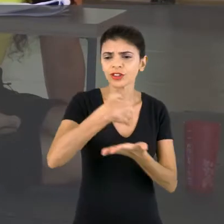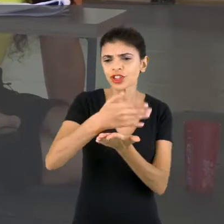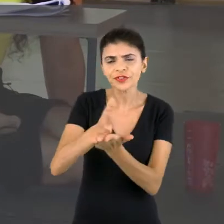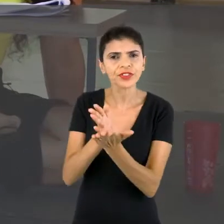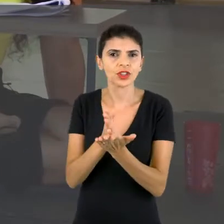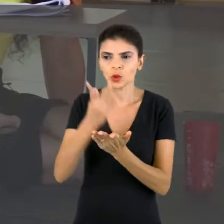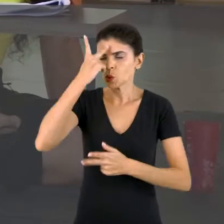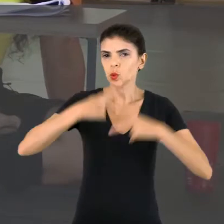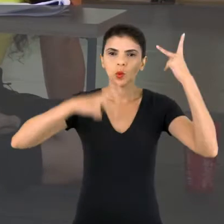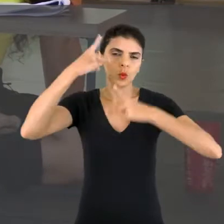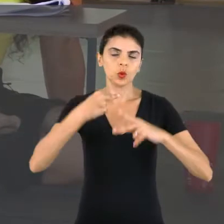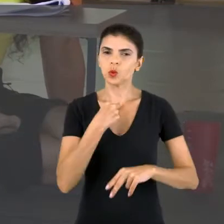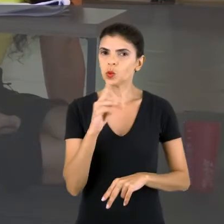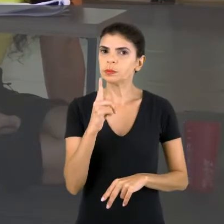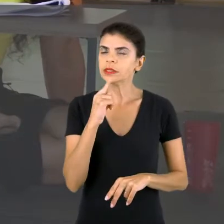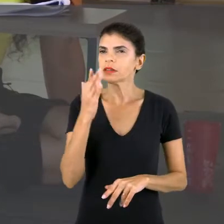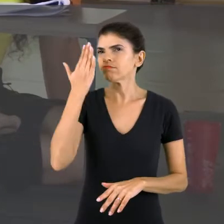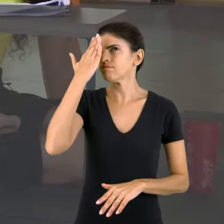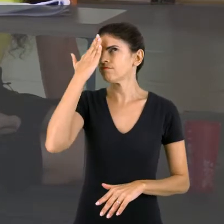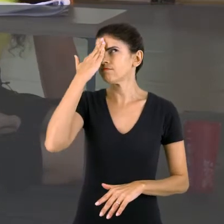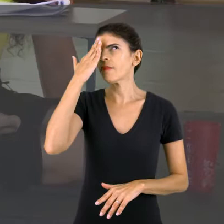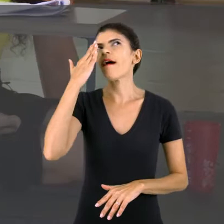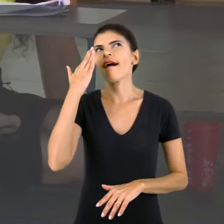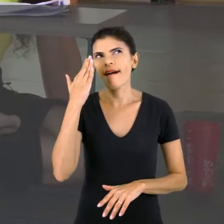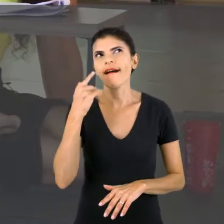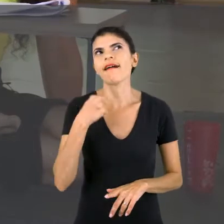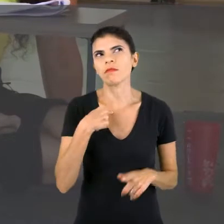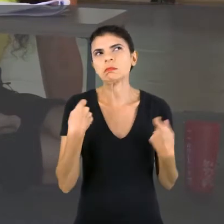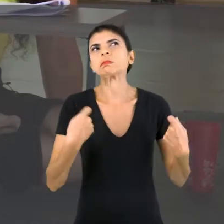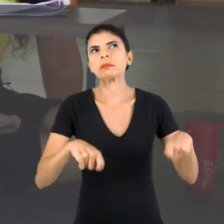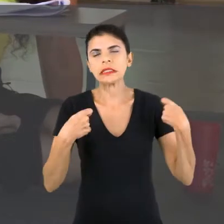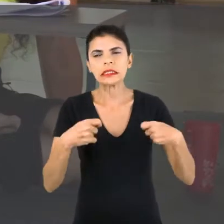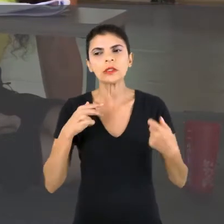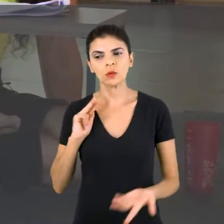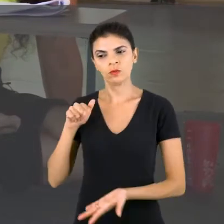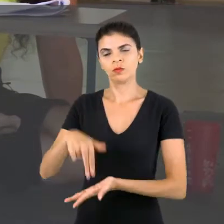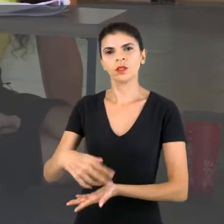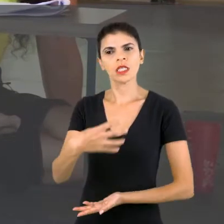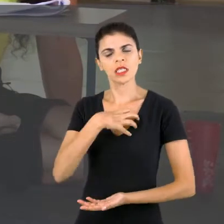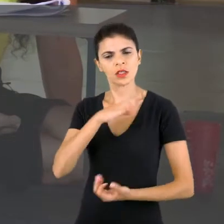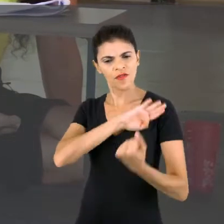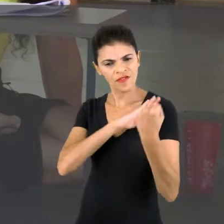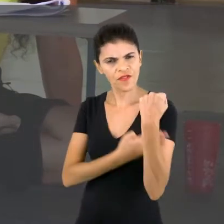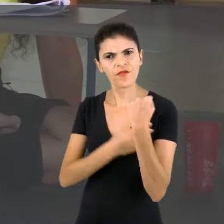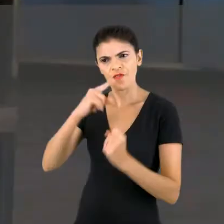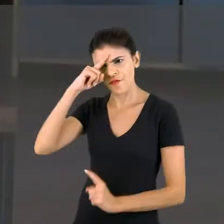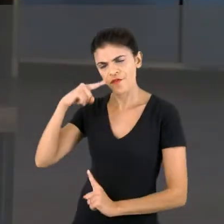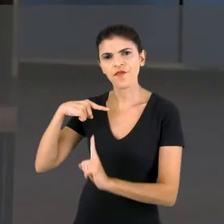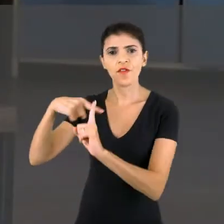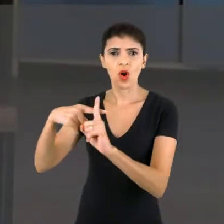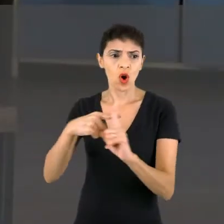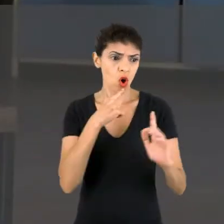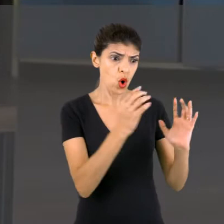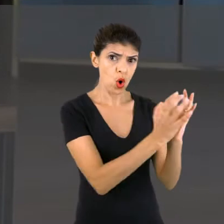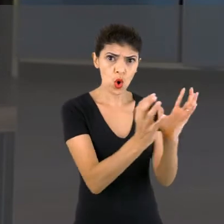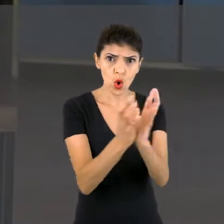divididas. Mas precisa também ter o entendimento de que eu preciso estar no lugar onde eu me sinto potente. Então, se é um